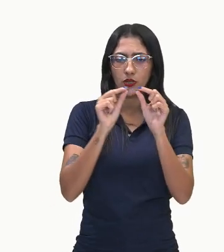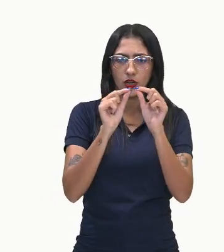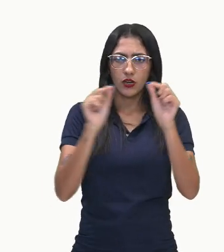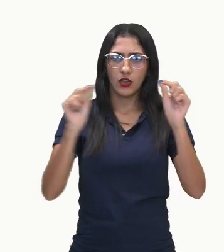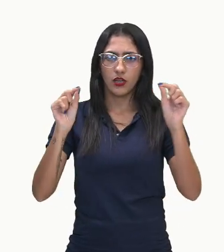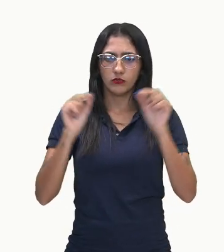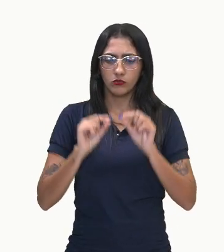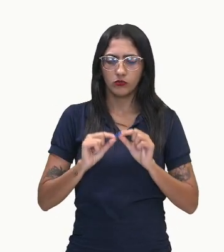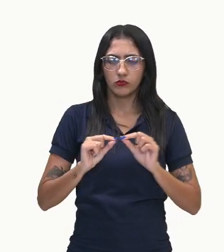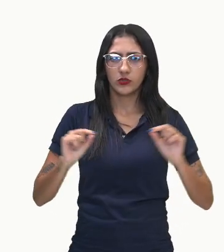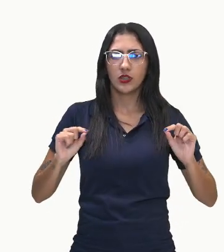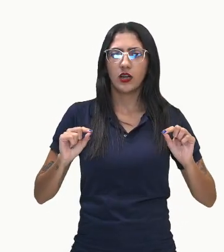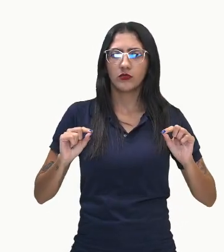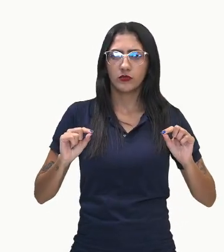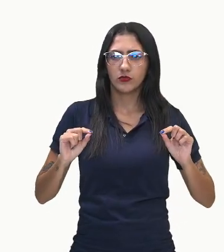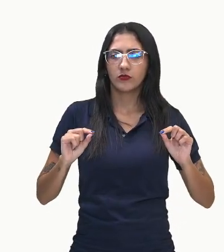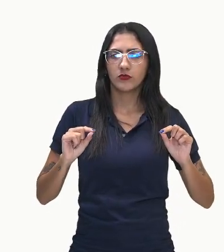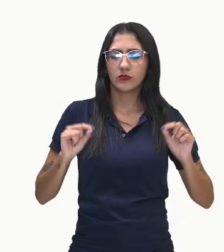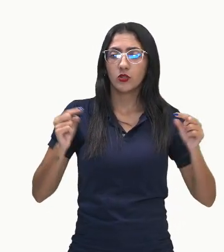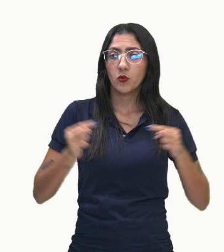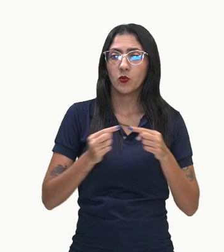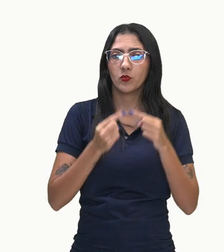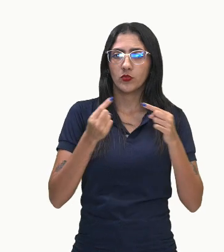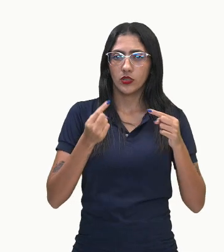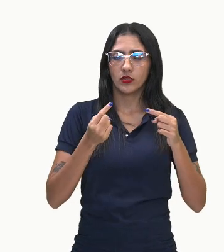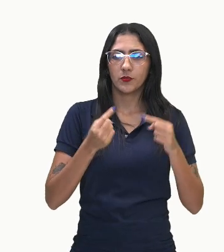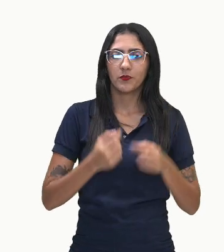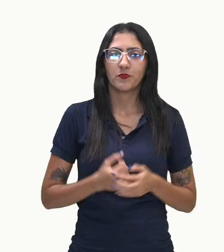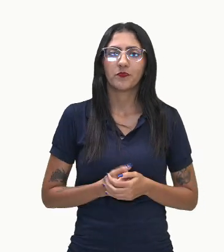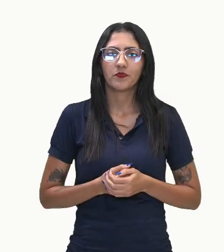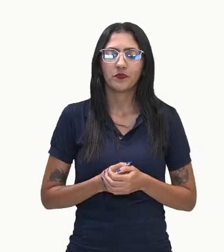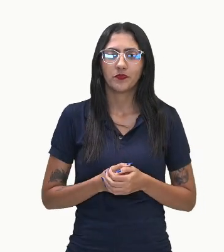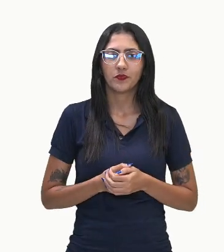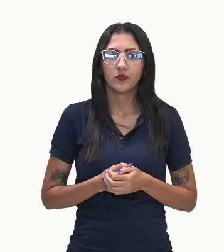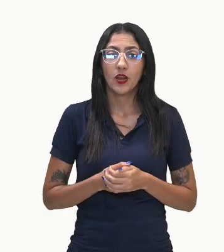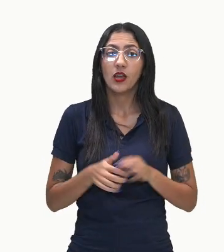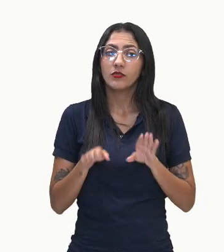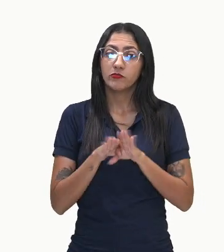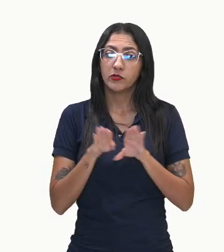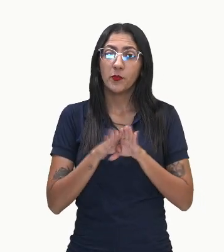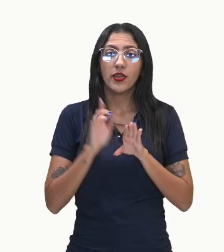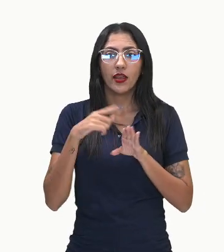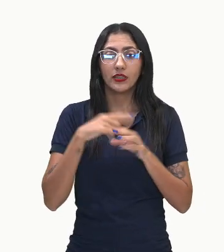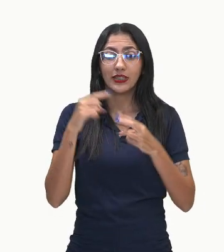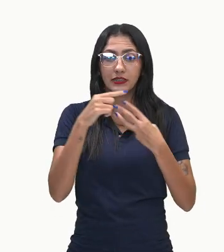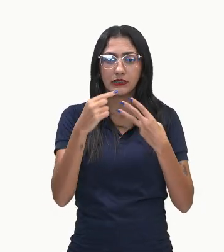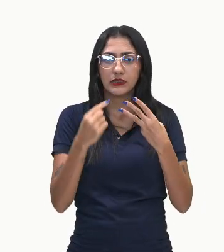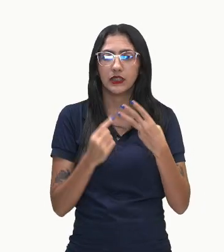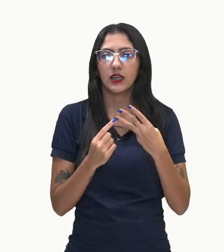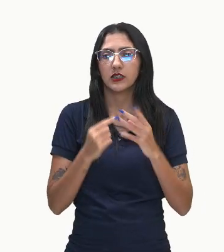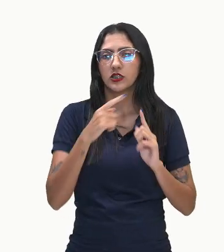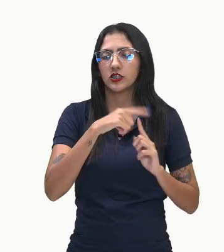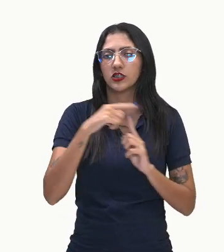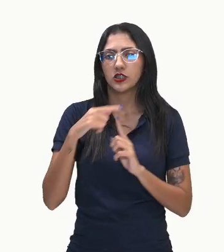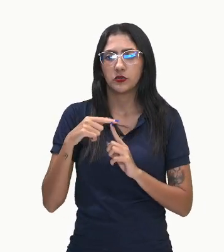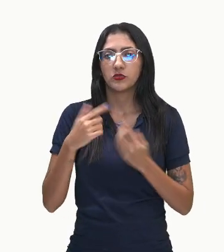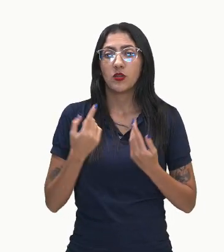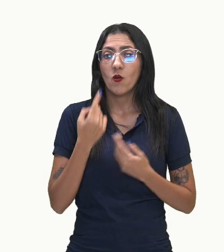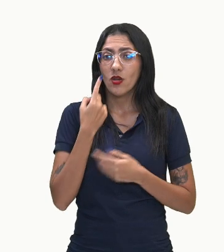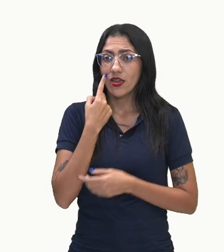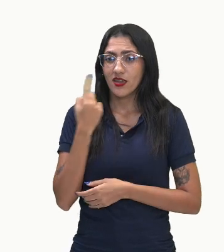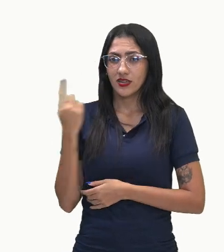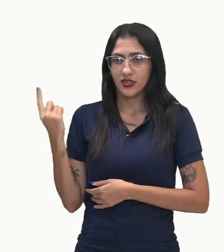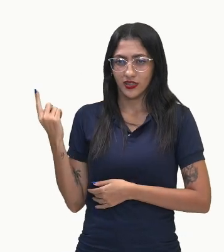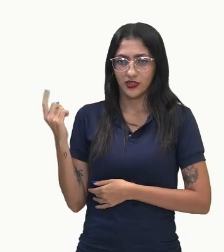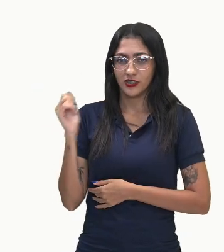lados paralelos. E o trapézio ele pode aparecer de 3 formas. Esse aqui que está na tela